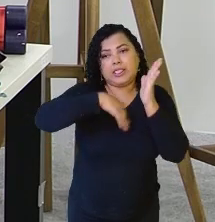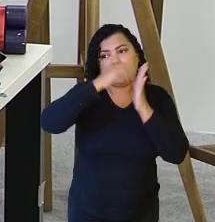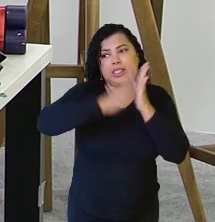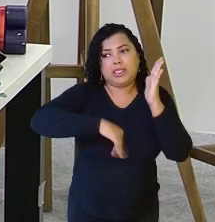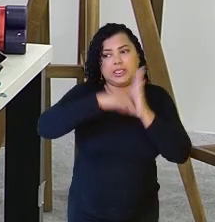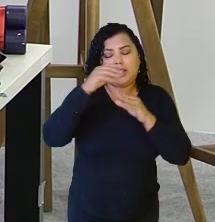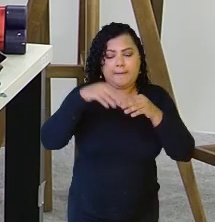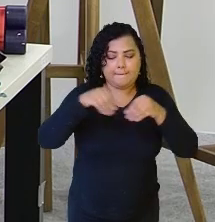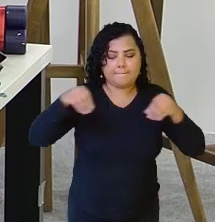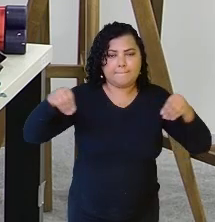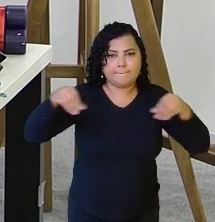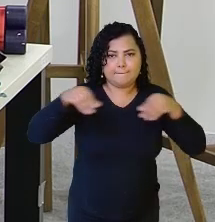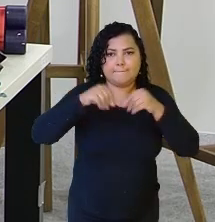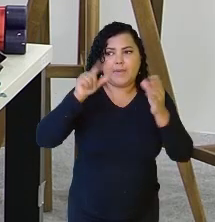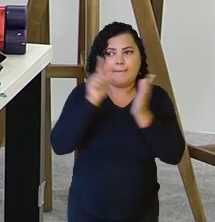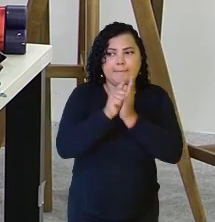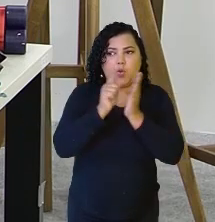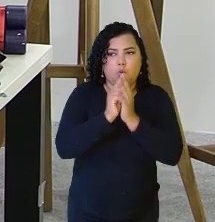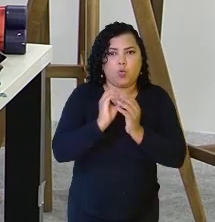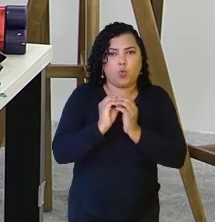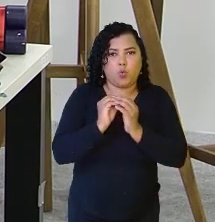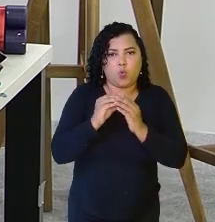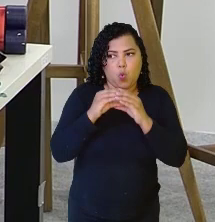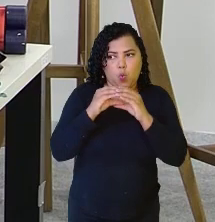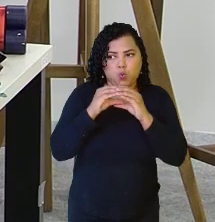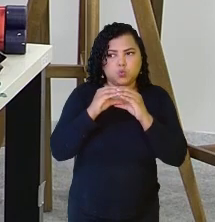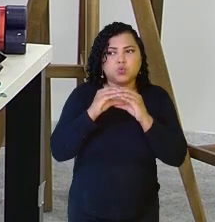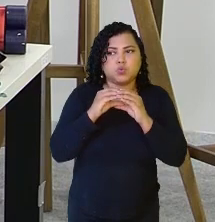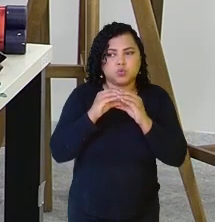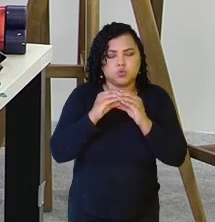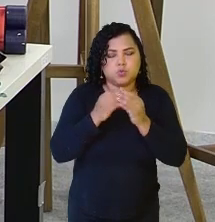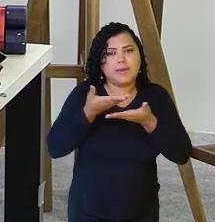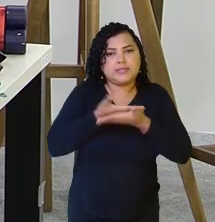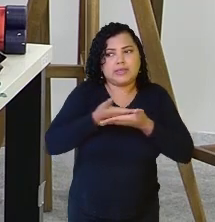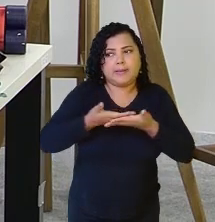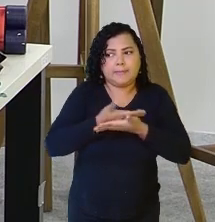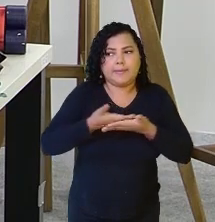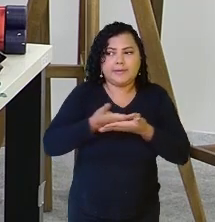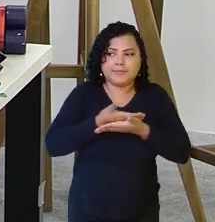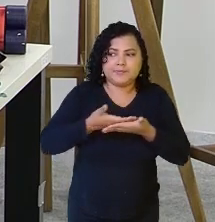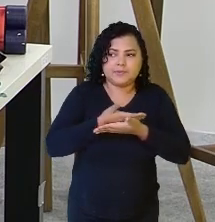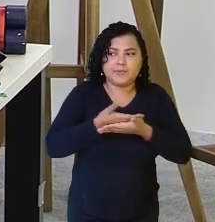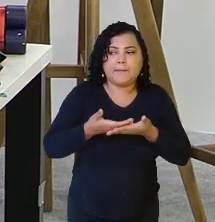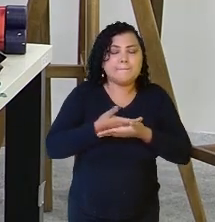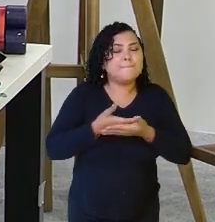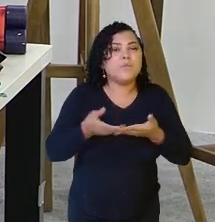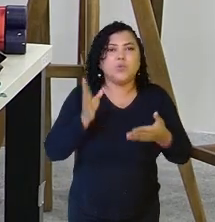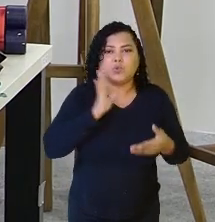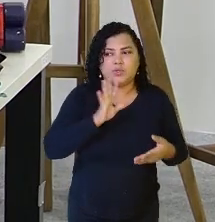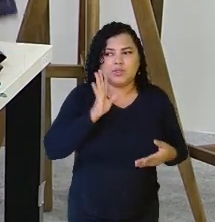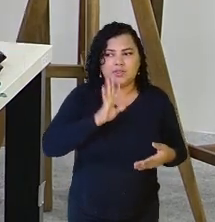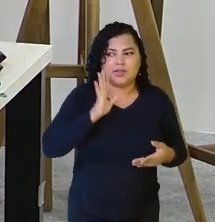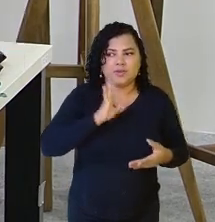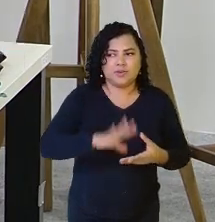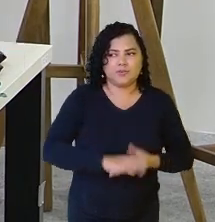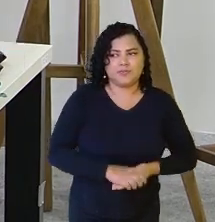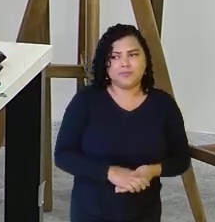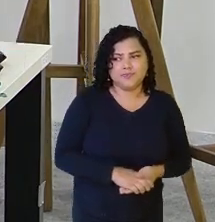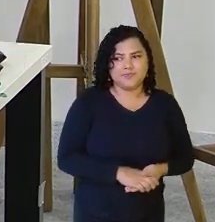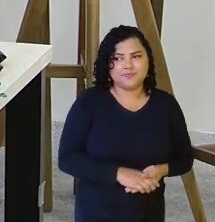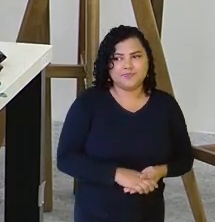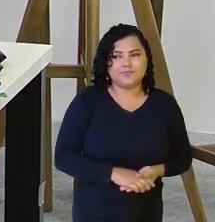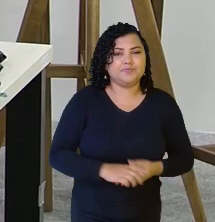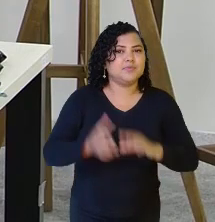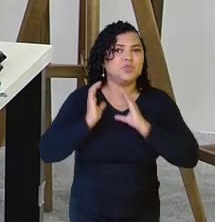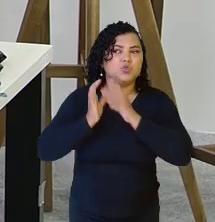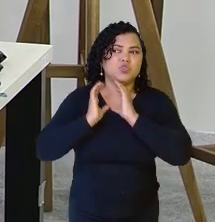e papelão, 2 papelões grossos para ser a base do reco-reco, muito engenhoso. Aqui, ó, também